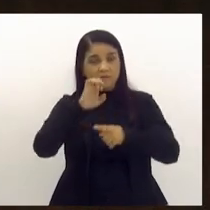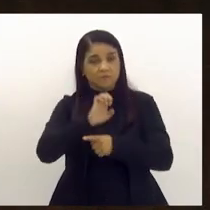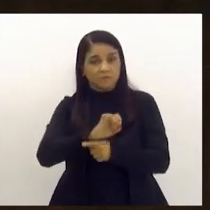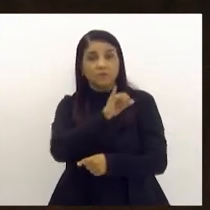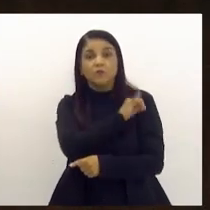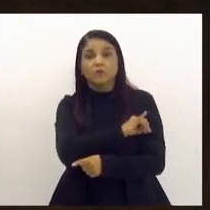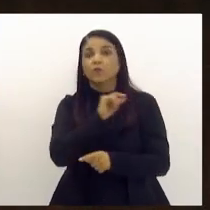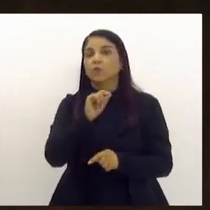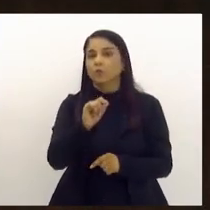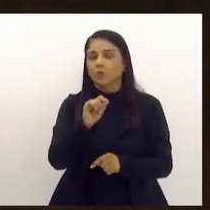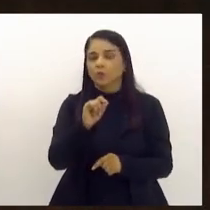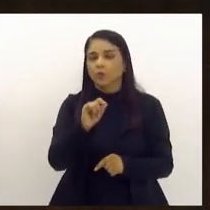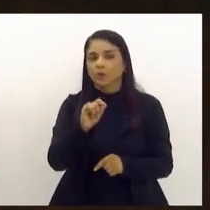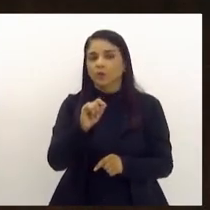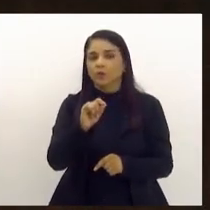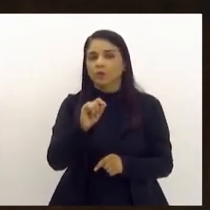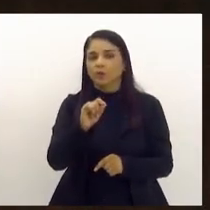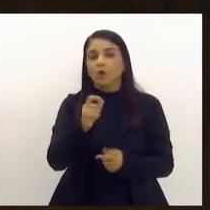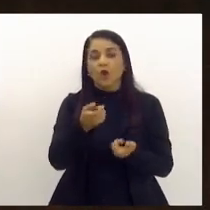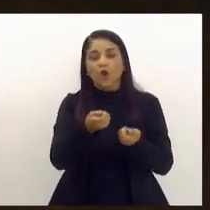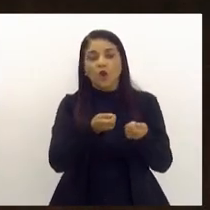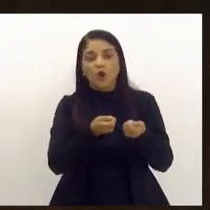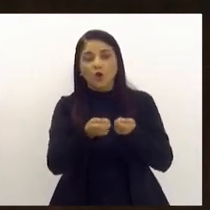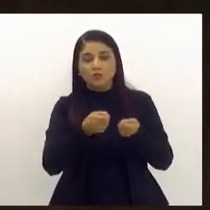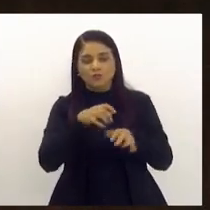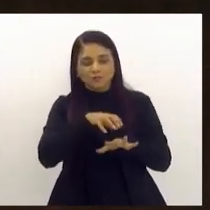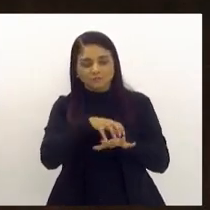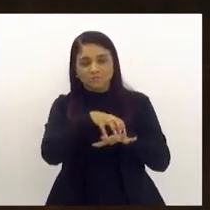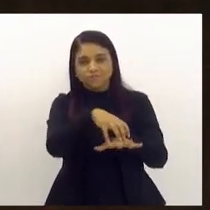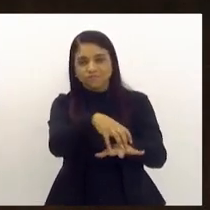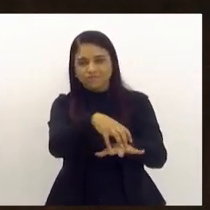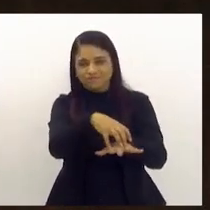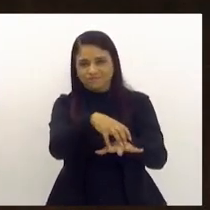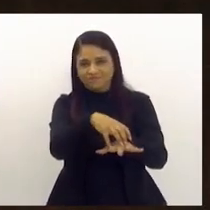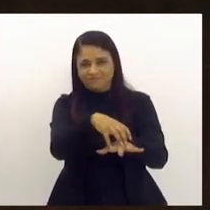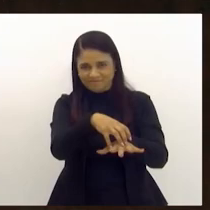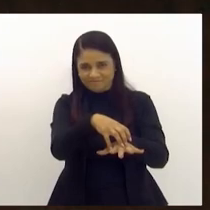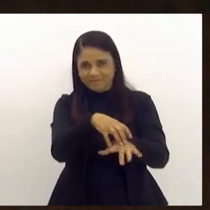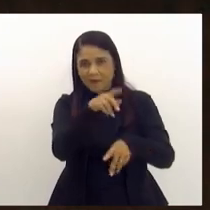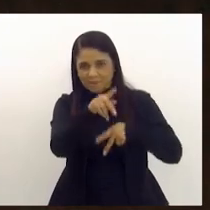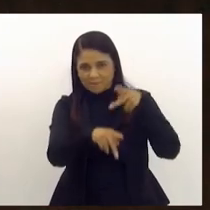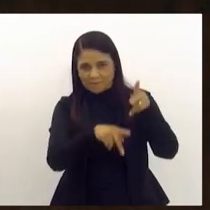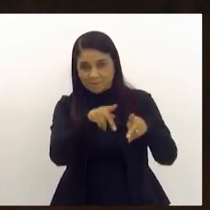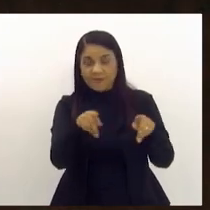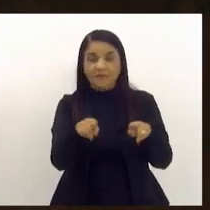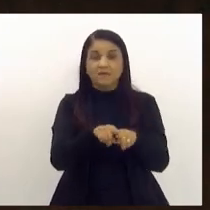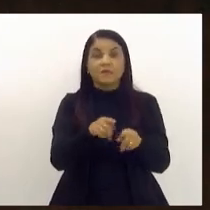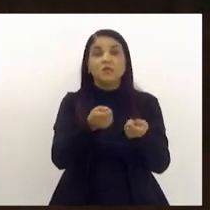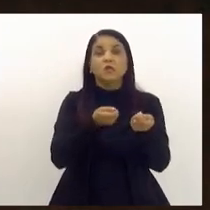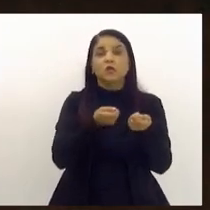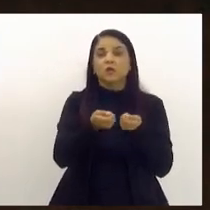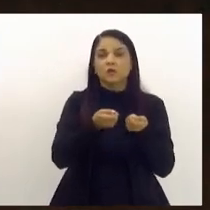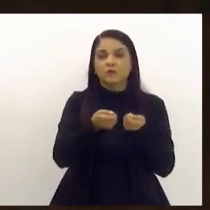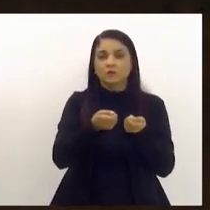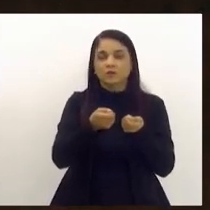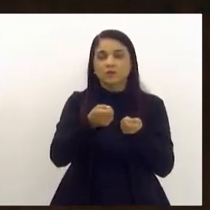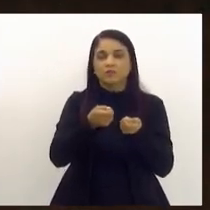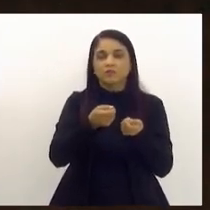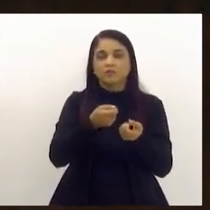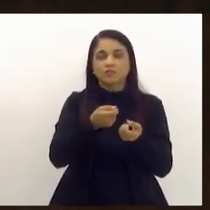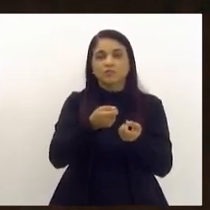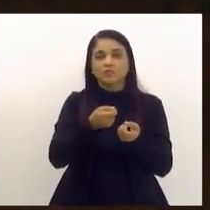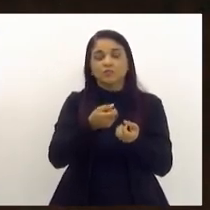Janeiro é justamente com controle de transporte público, mas também controle de distribuição